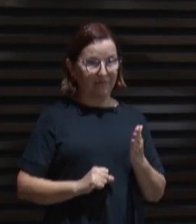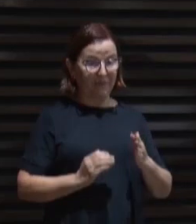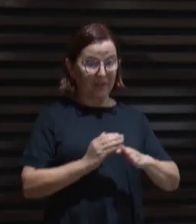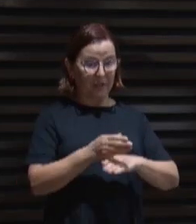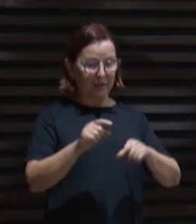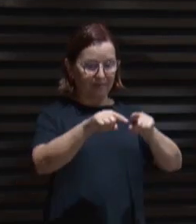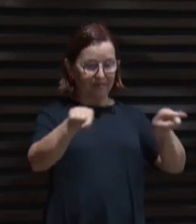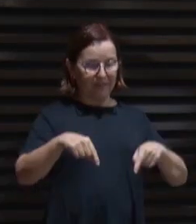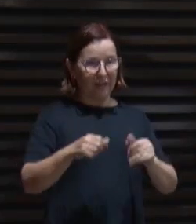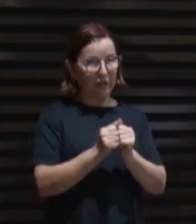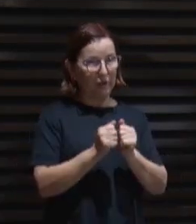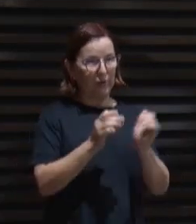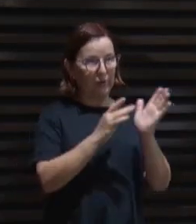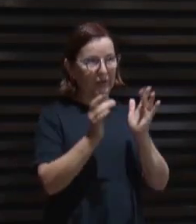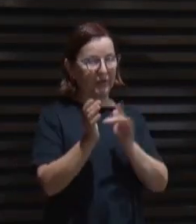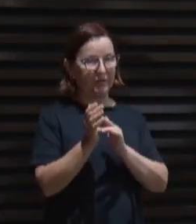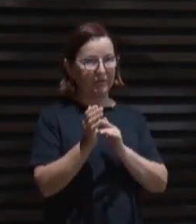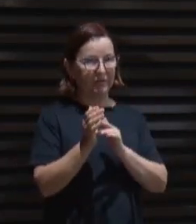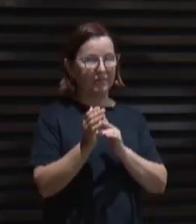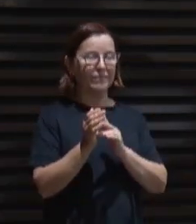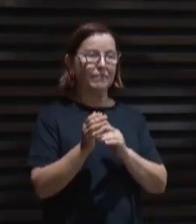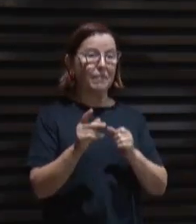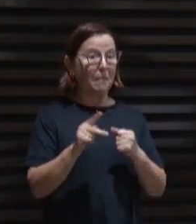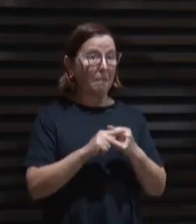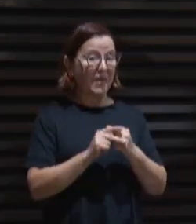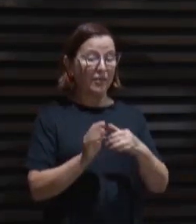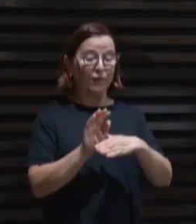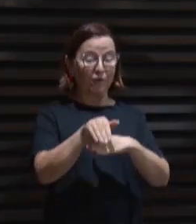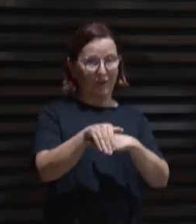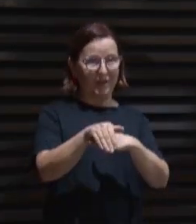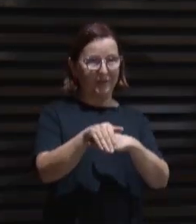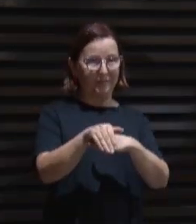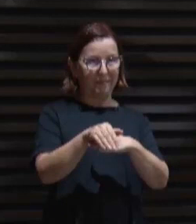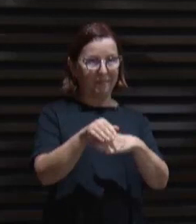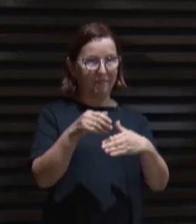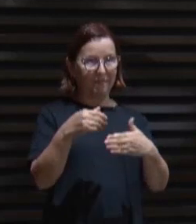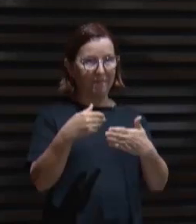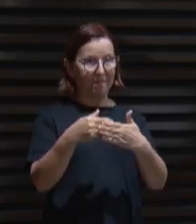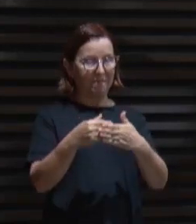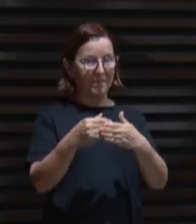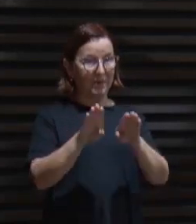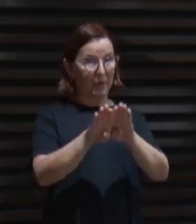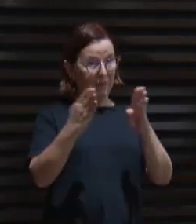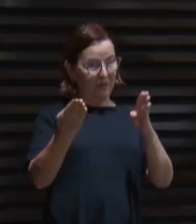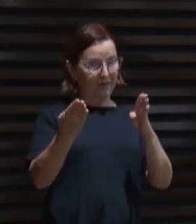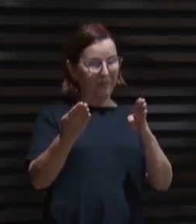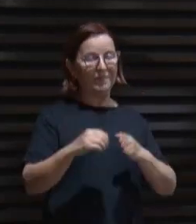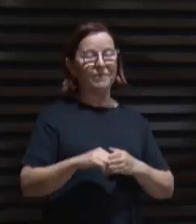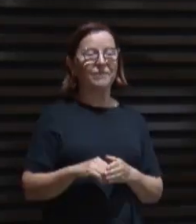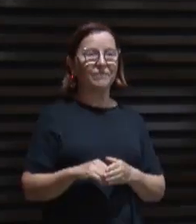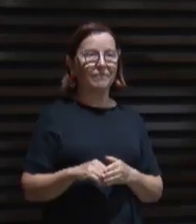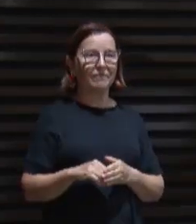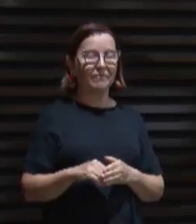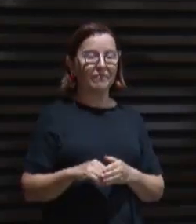com Jesus. Pedro, porém, ficou de fora, junto à porta. Saindo, pois, o